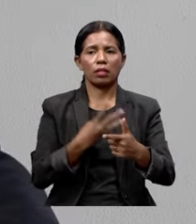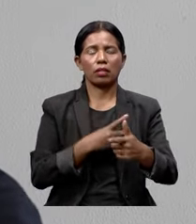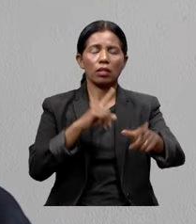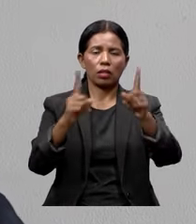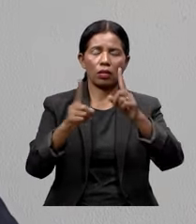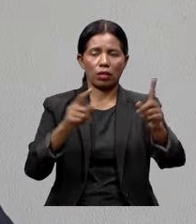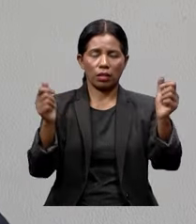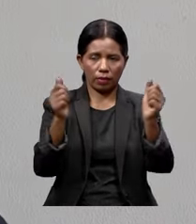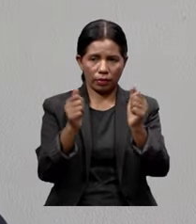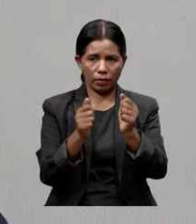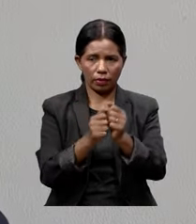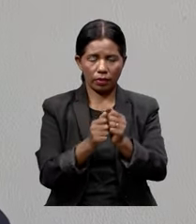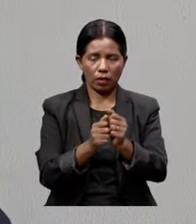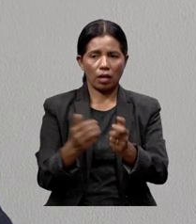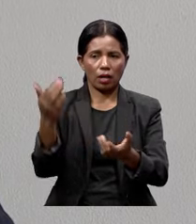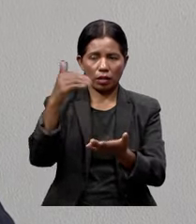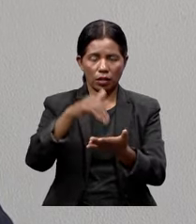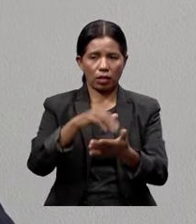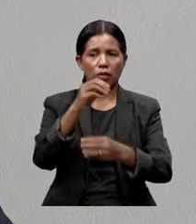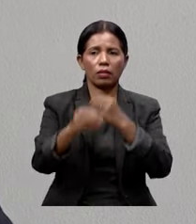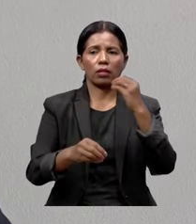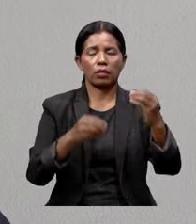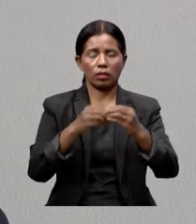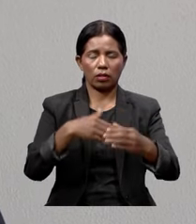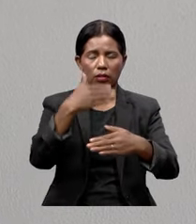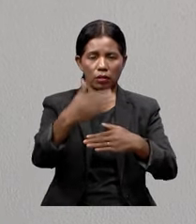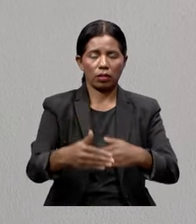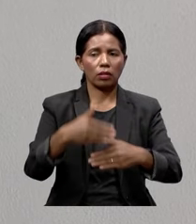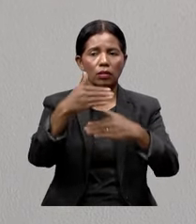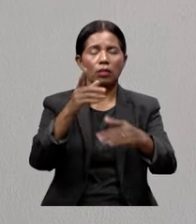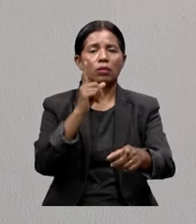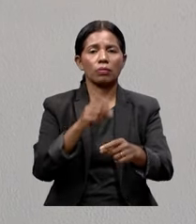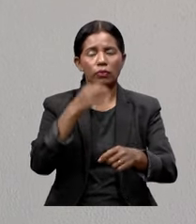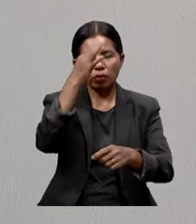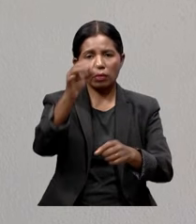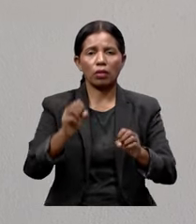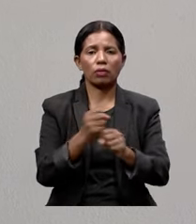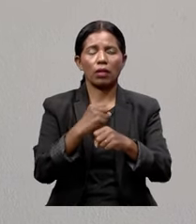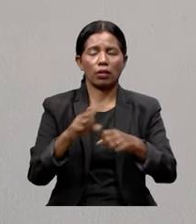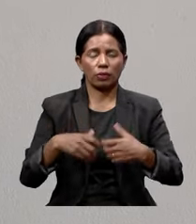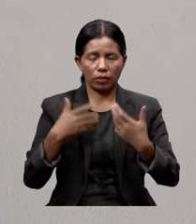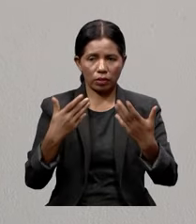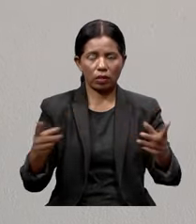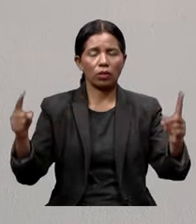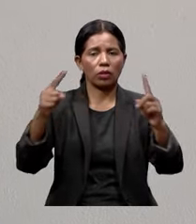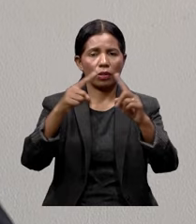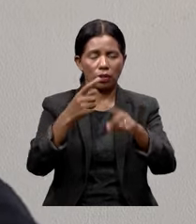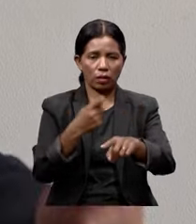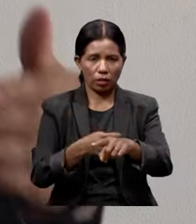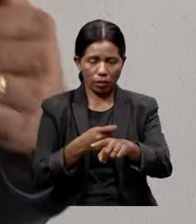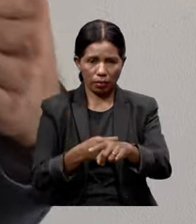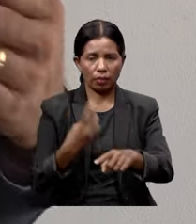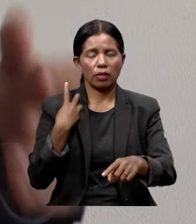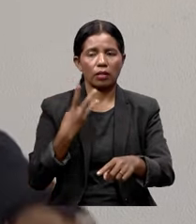colia fali con ba passos concretos ba ine at halon sa e toia tempo oportuno